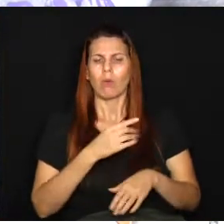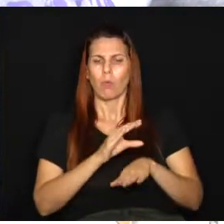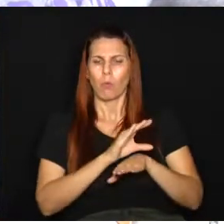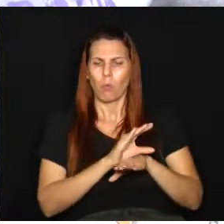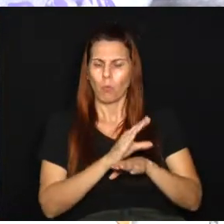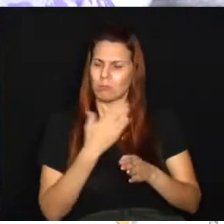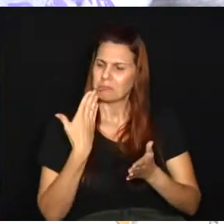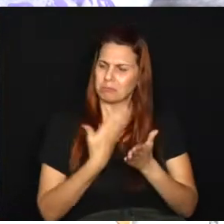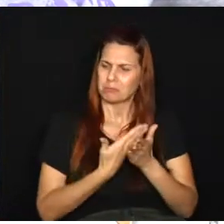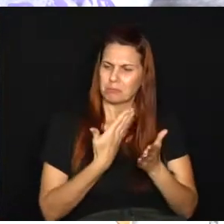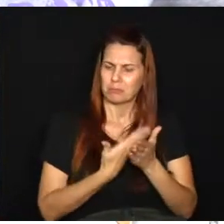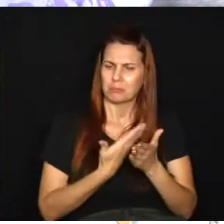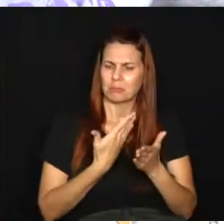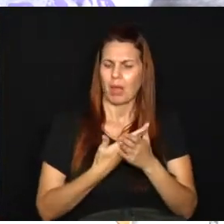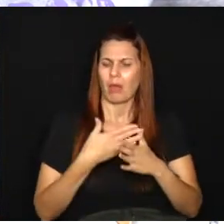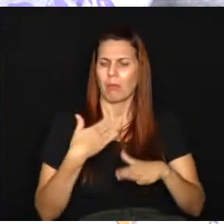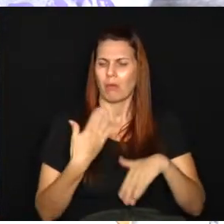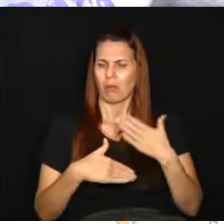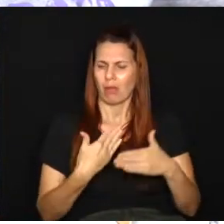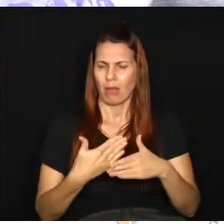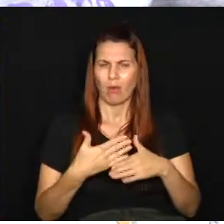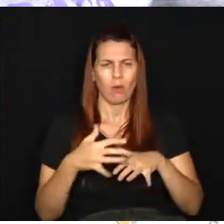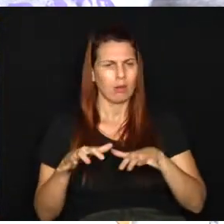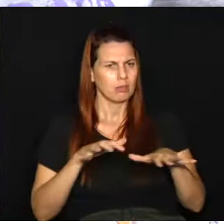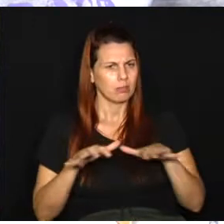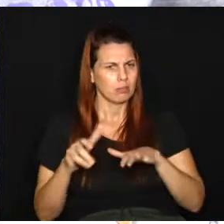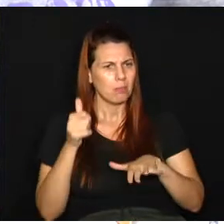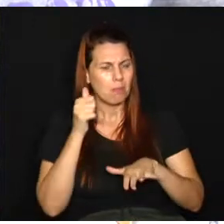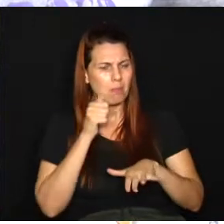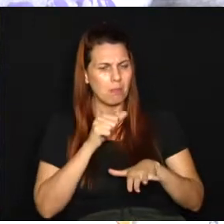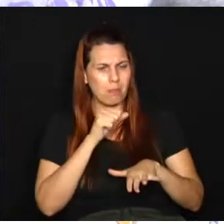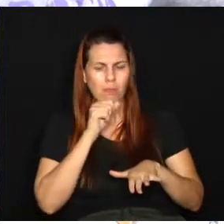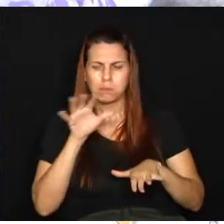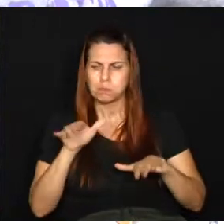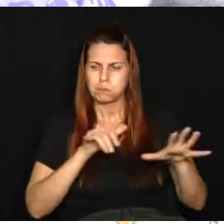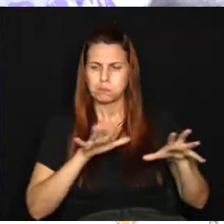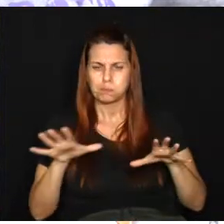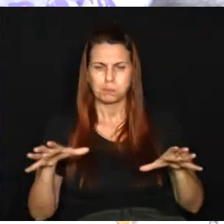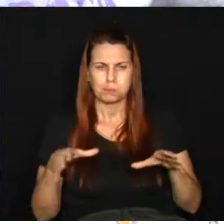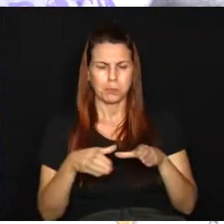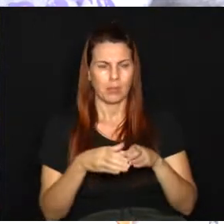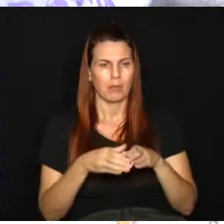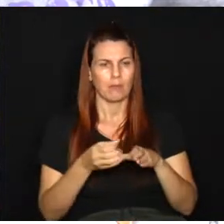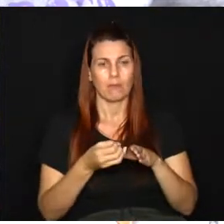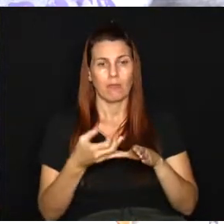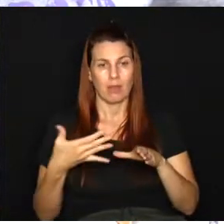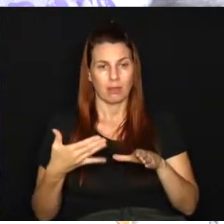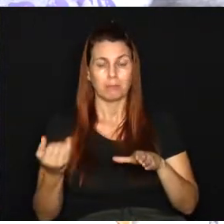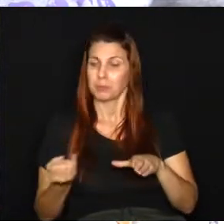se mobilizou em torno disso, conseguimos organizar várias mães no coletivo, isso foi um processo muito importante.